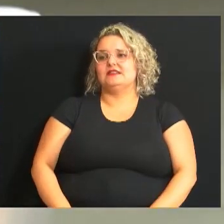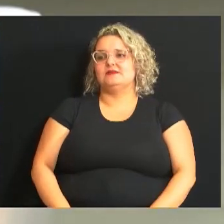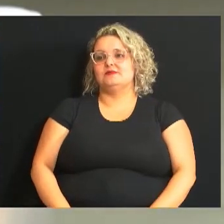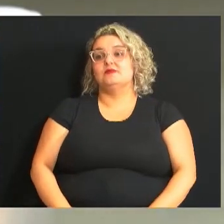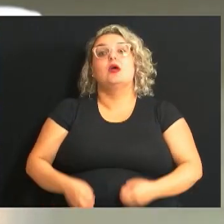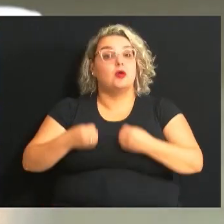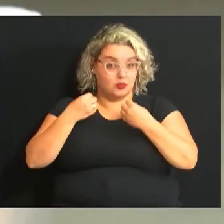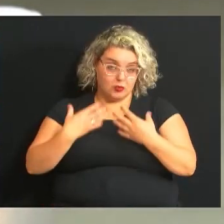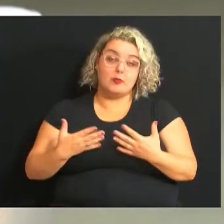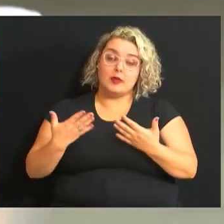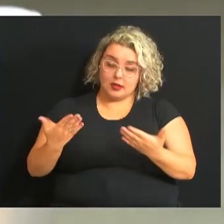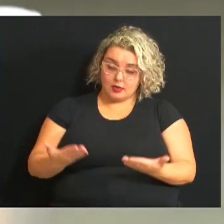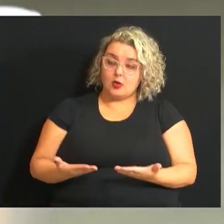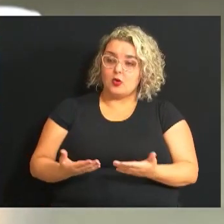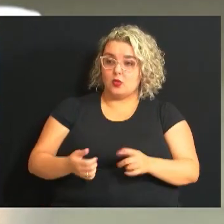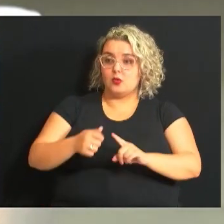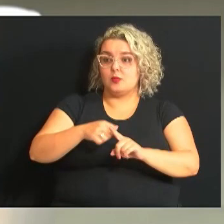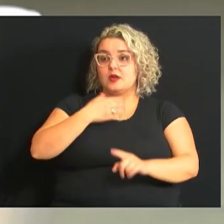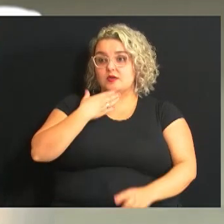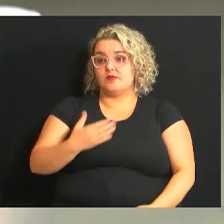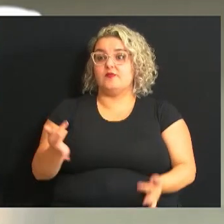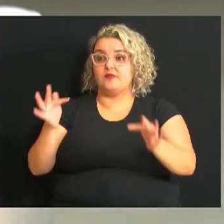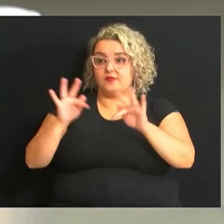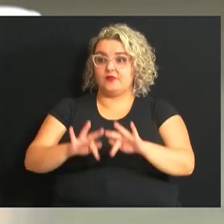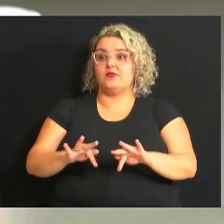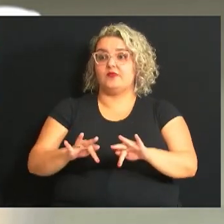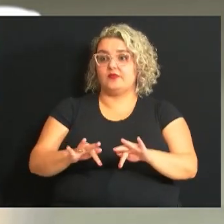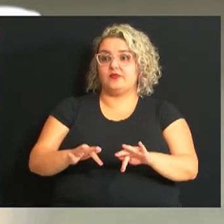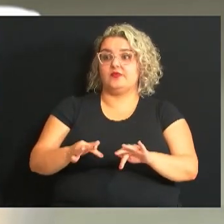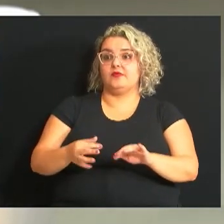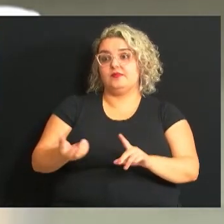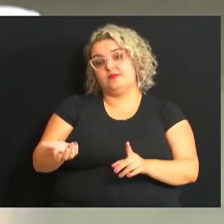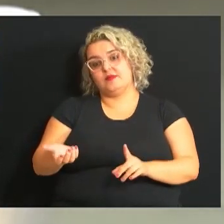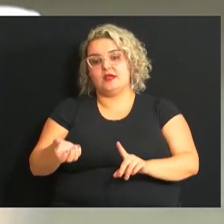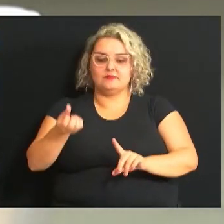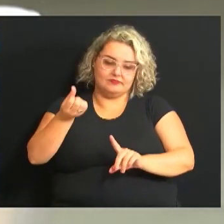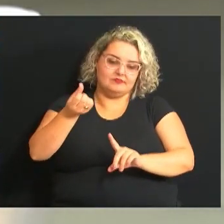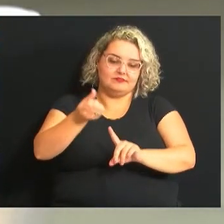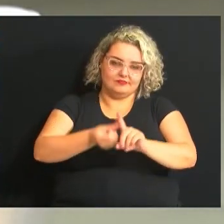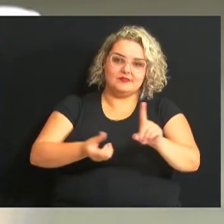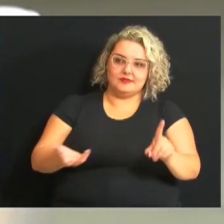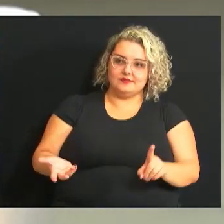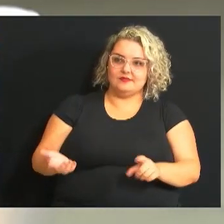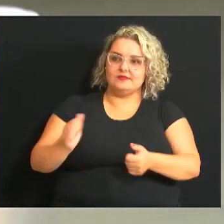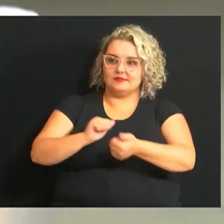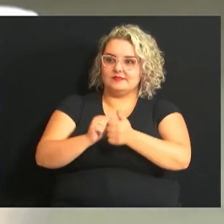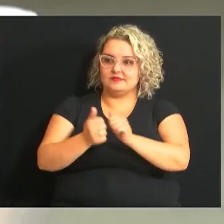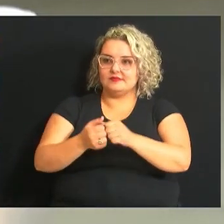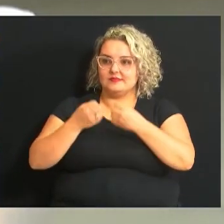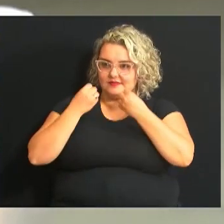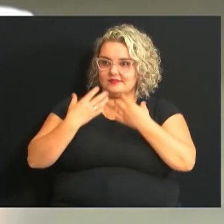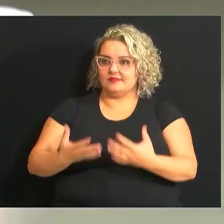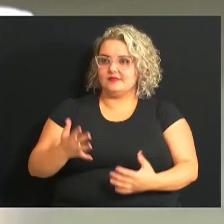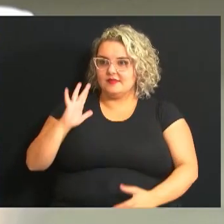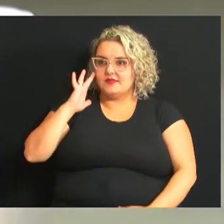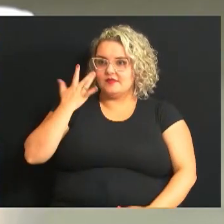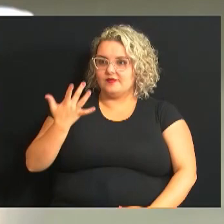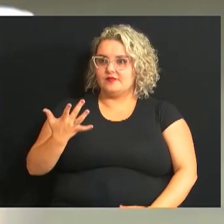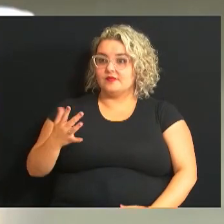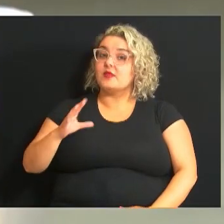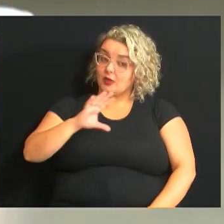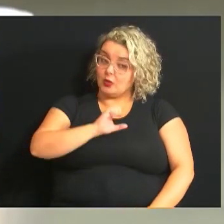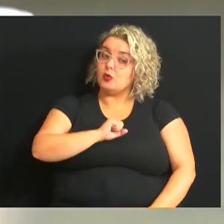agora, dezembro, final de semestre, então a gente se adaptou bem aqui. Eu acho que gostei da